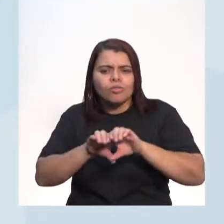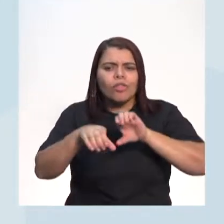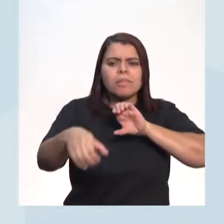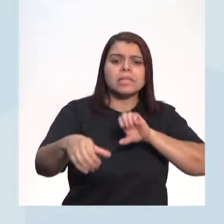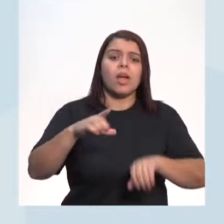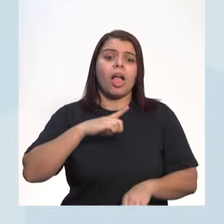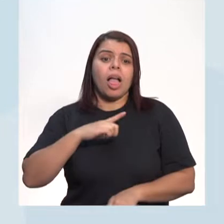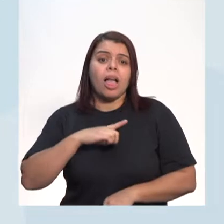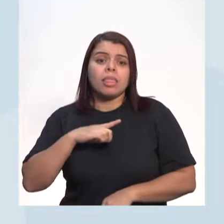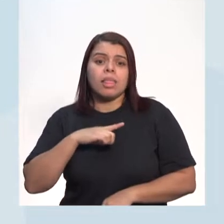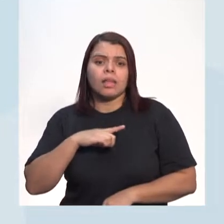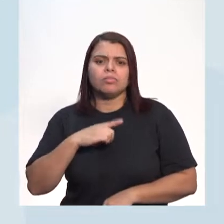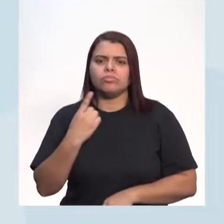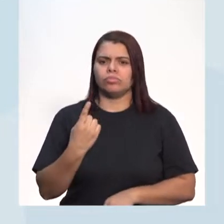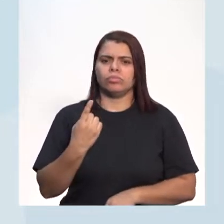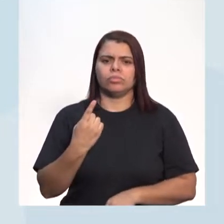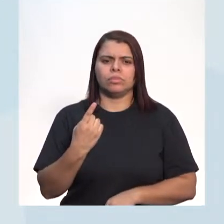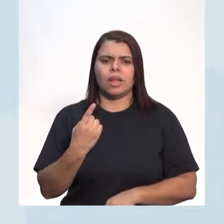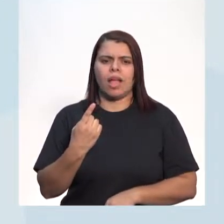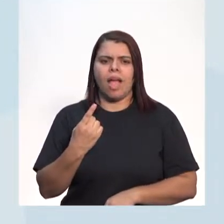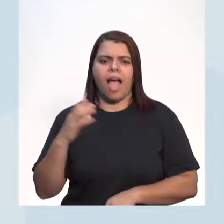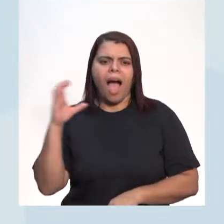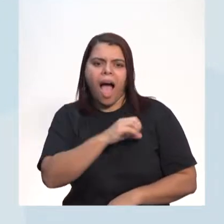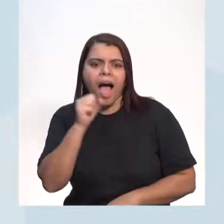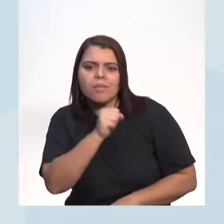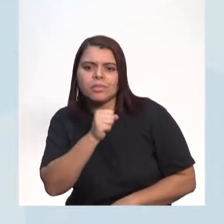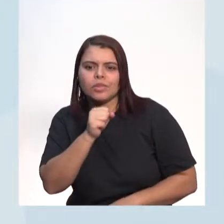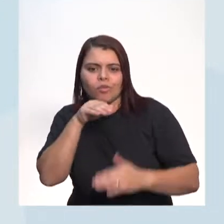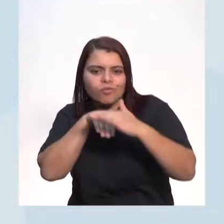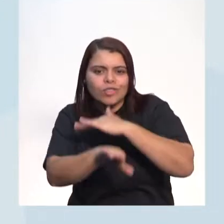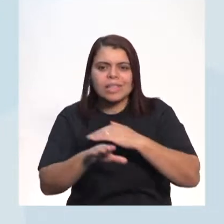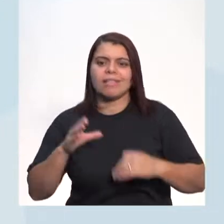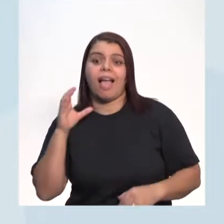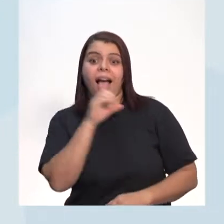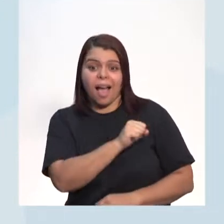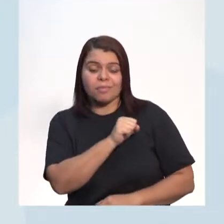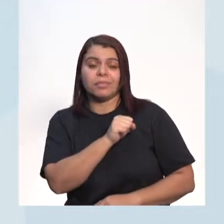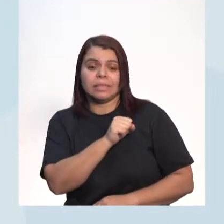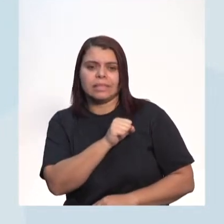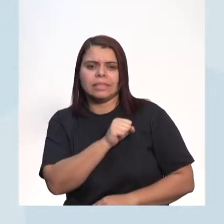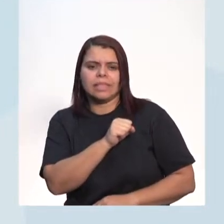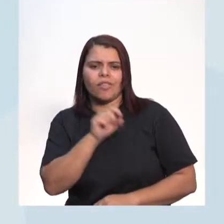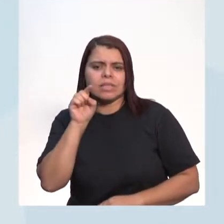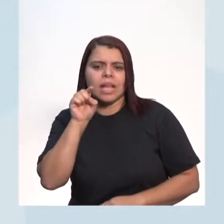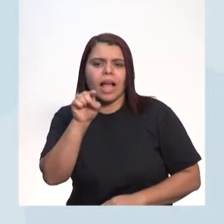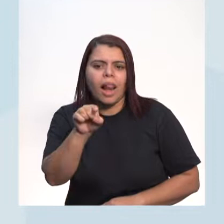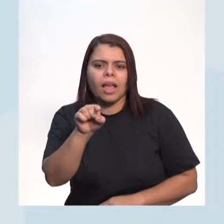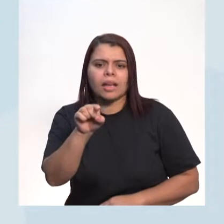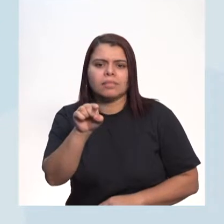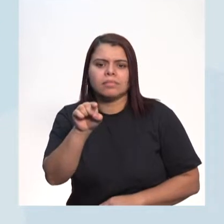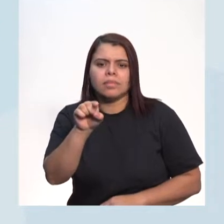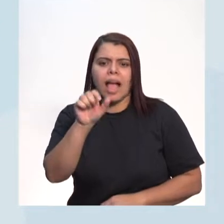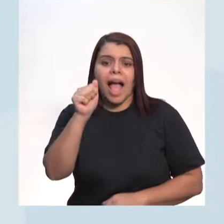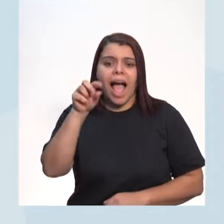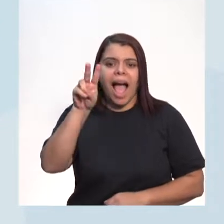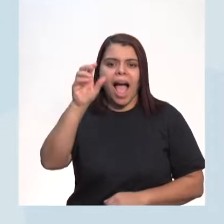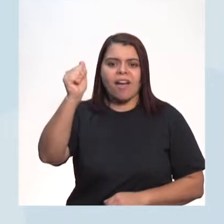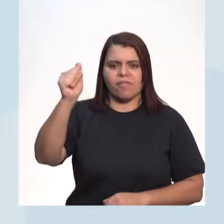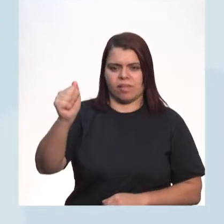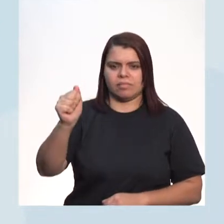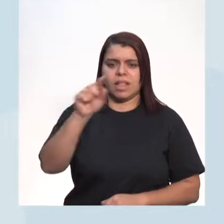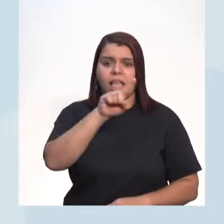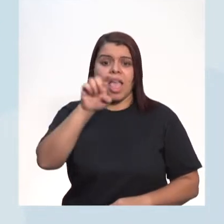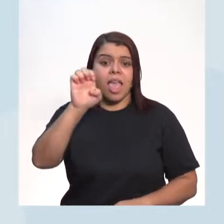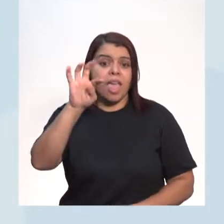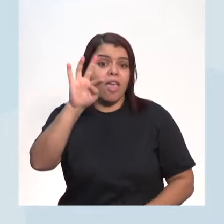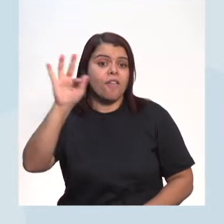chamado acesso rápido. Quando você clica nesse item, tem lá AVA EFAP SEDUC. E